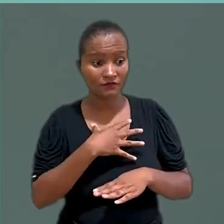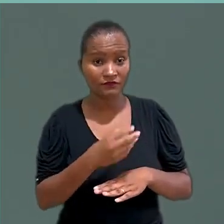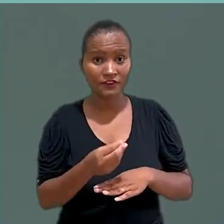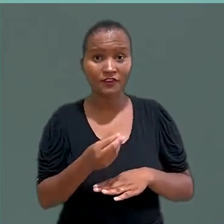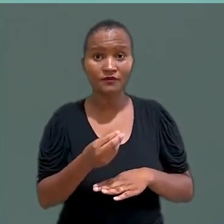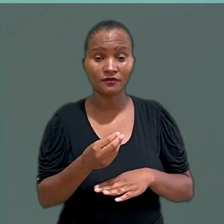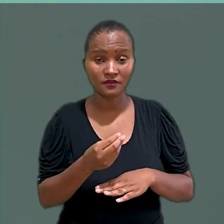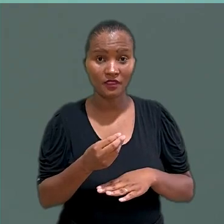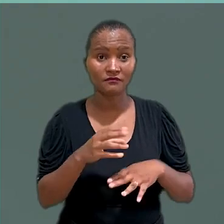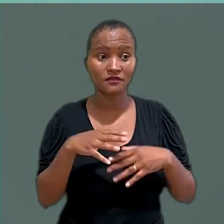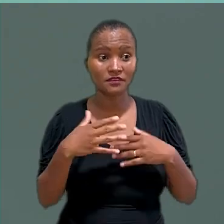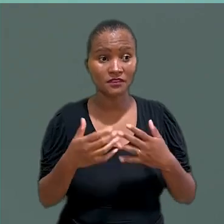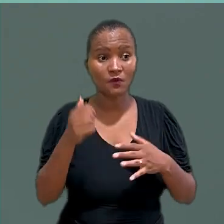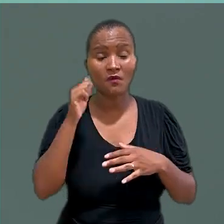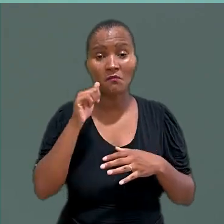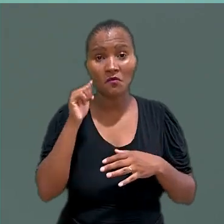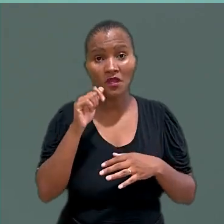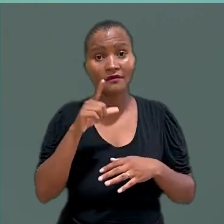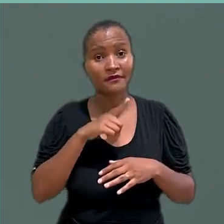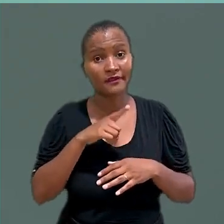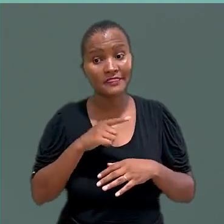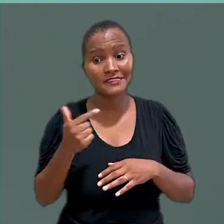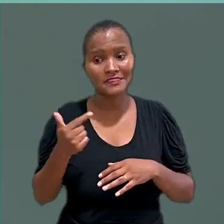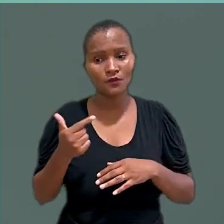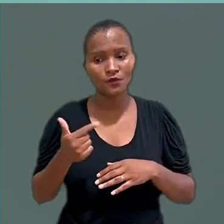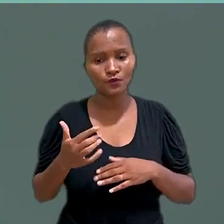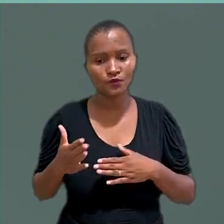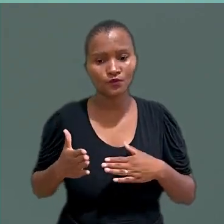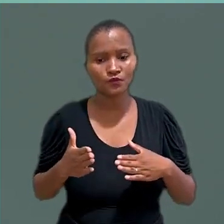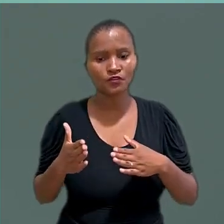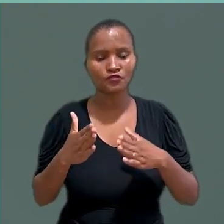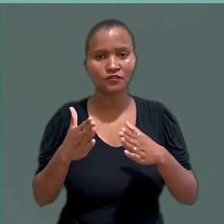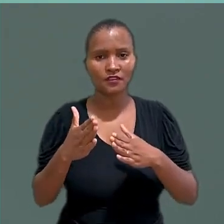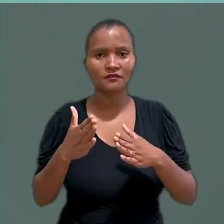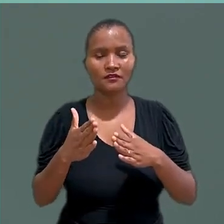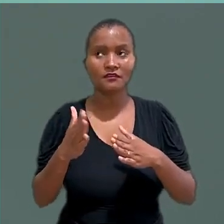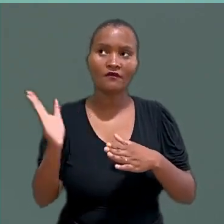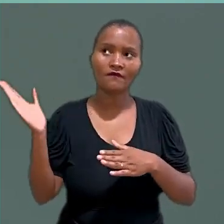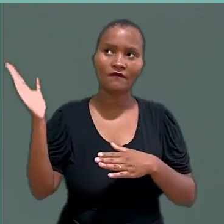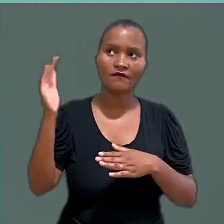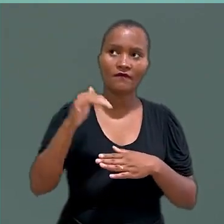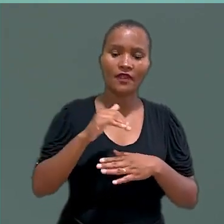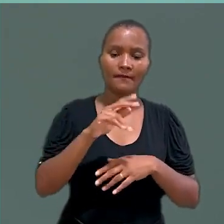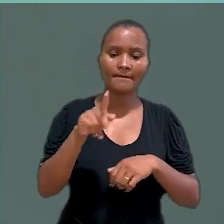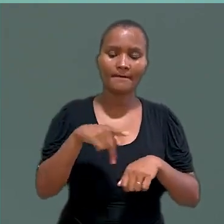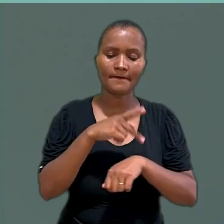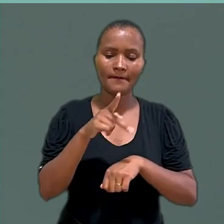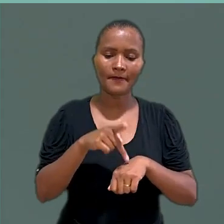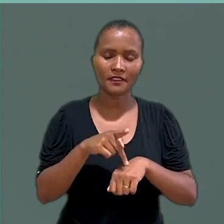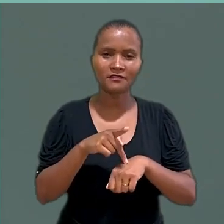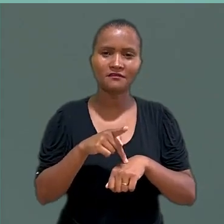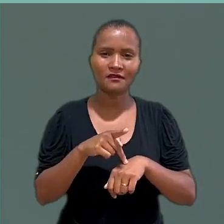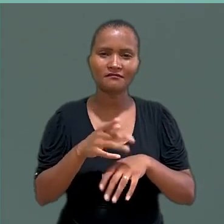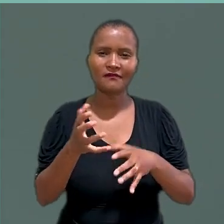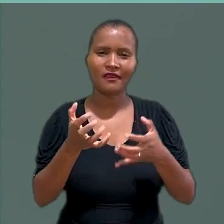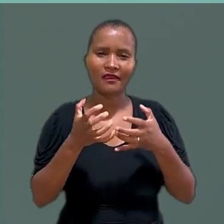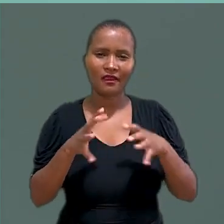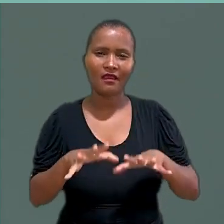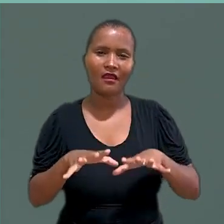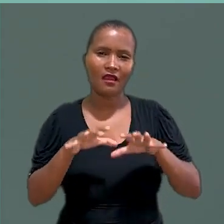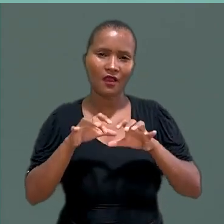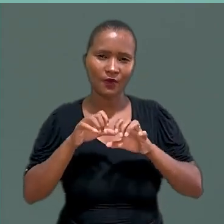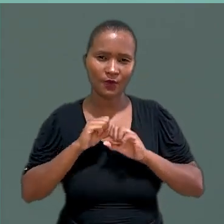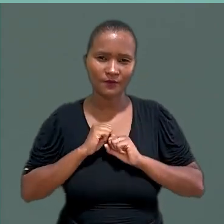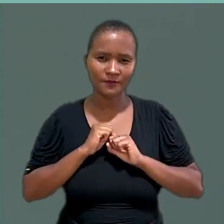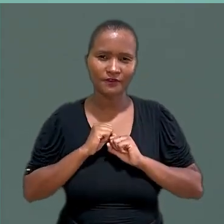seus filhos. Portanto, ela tem uma segunda jornada e ela vem ao nosso país em busca de